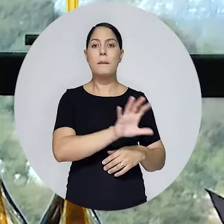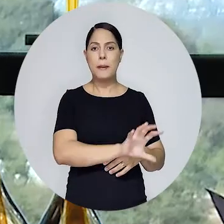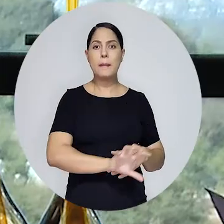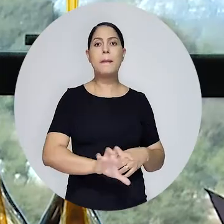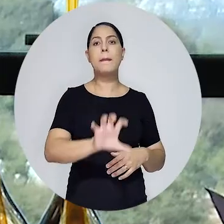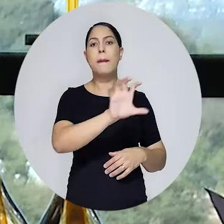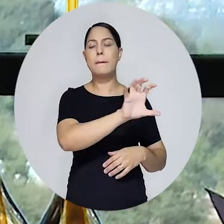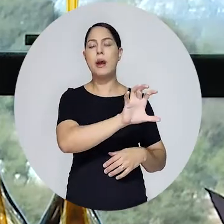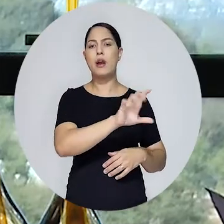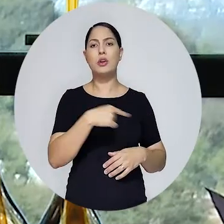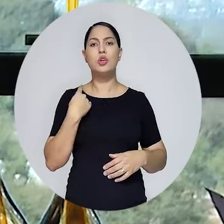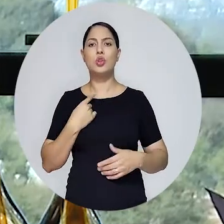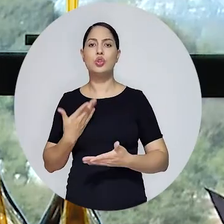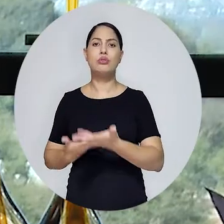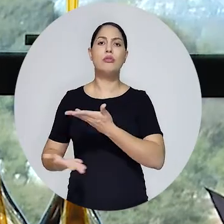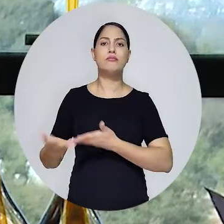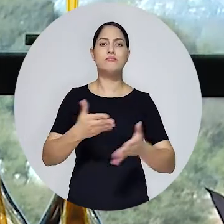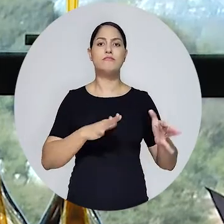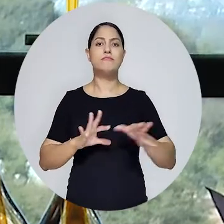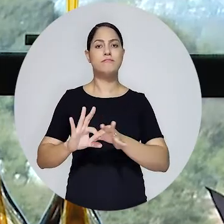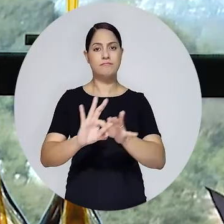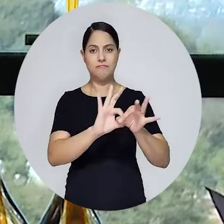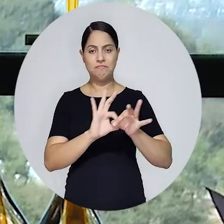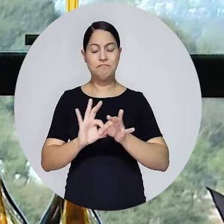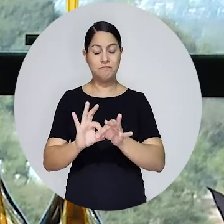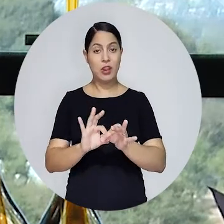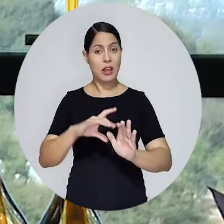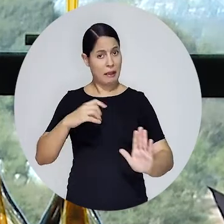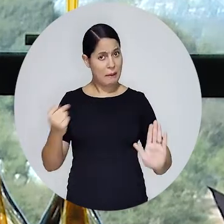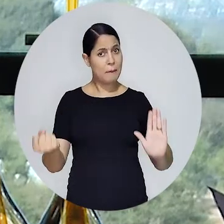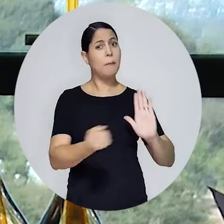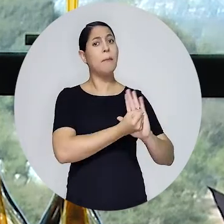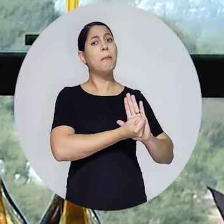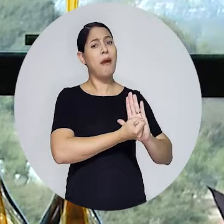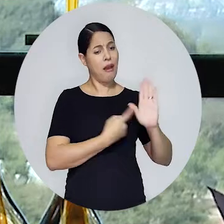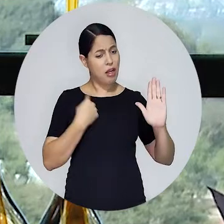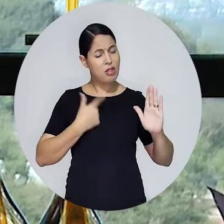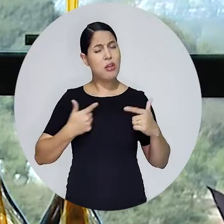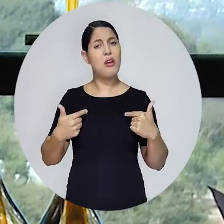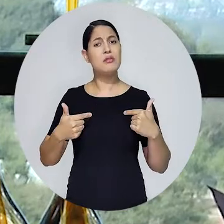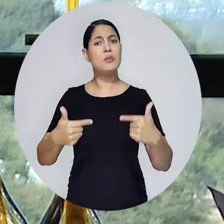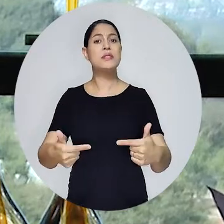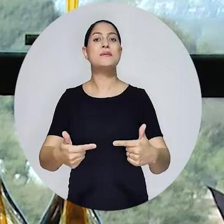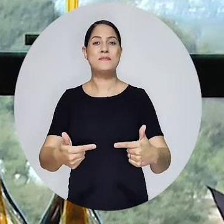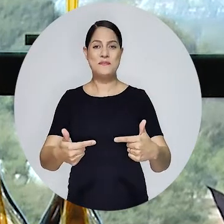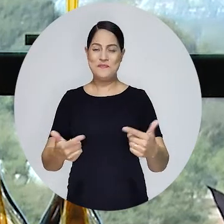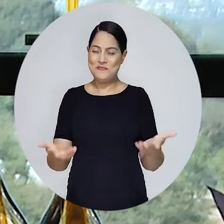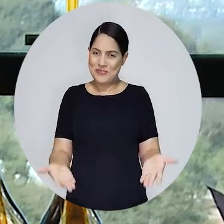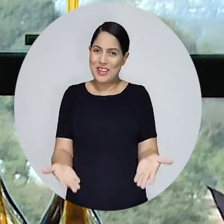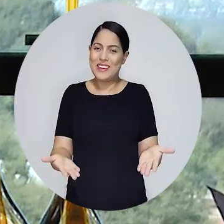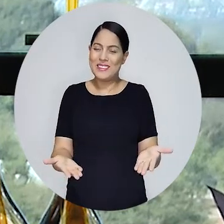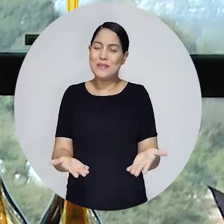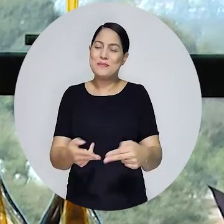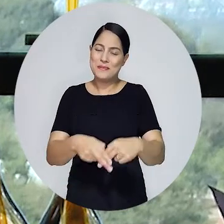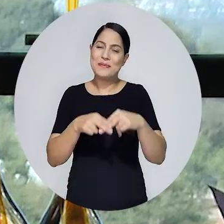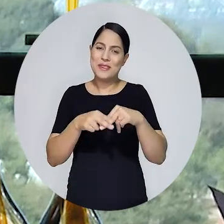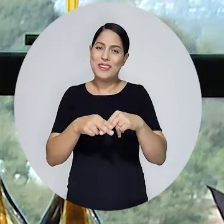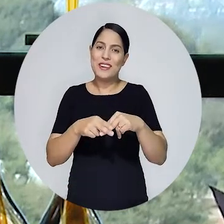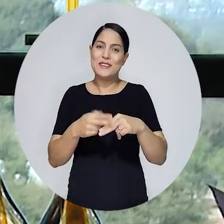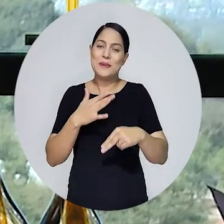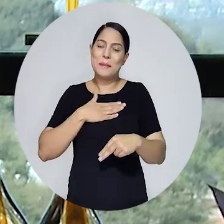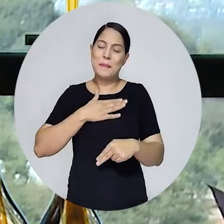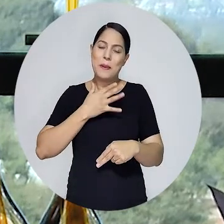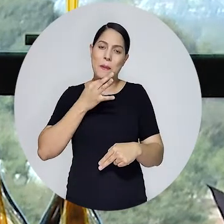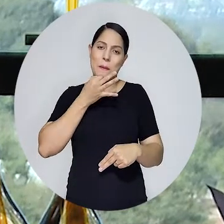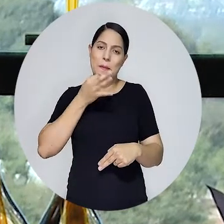trabalho que nós teremos nessa gestão e a marca nesta forma de atuar e levando talvez a maior bandeira que eu